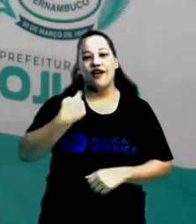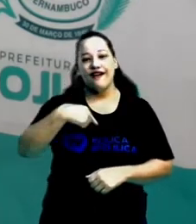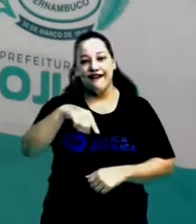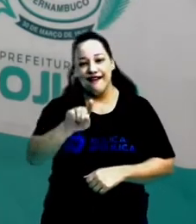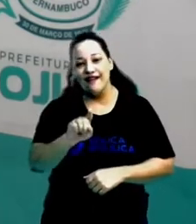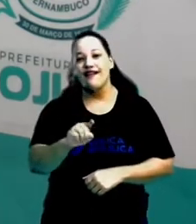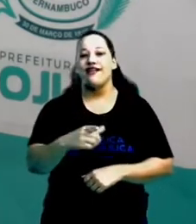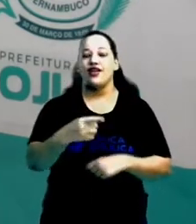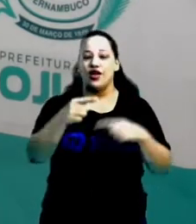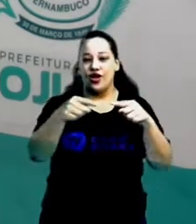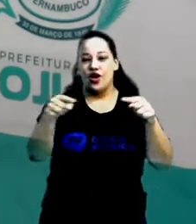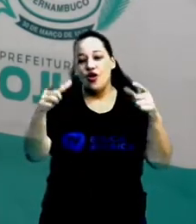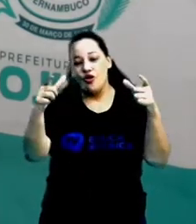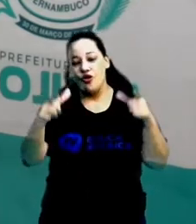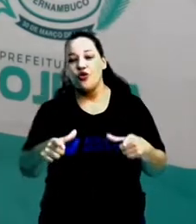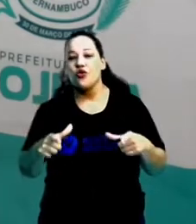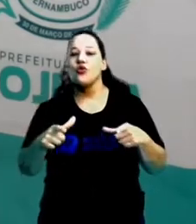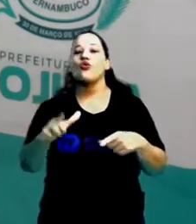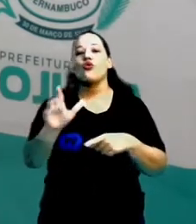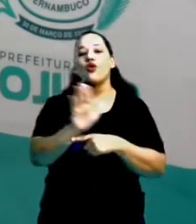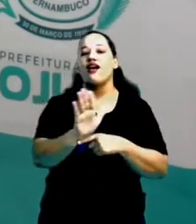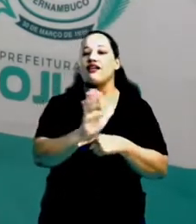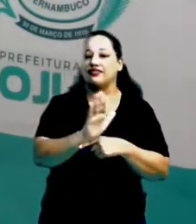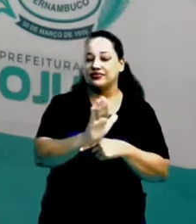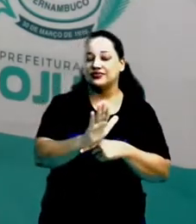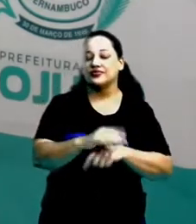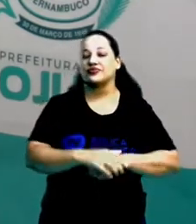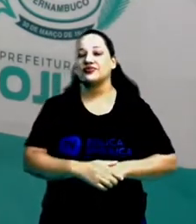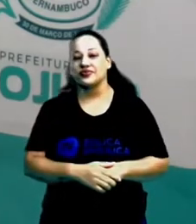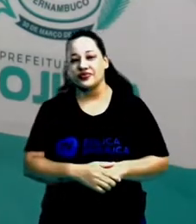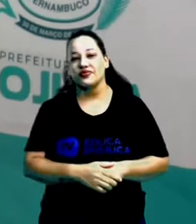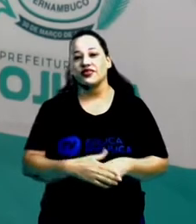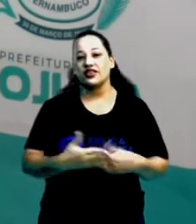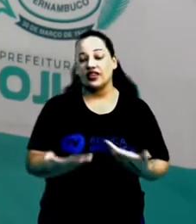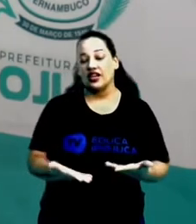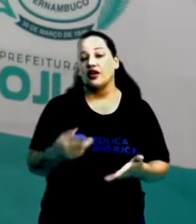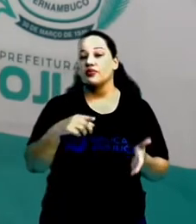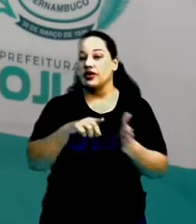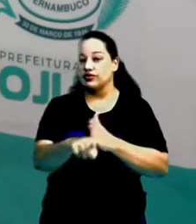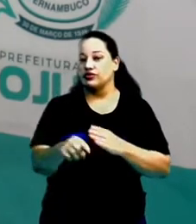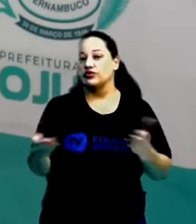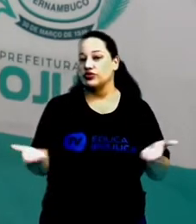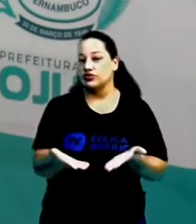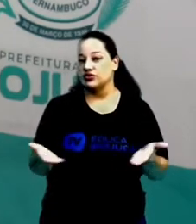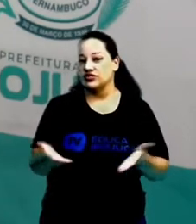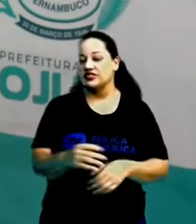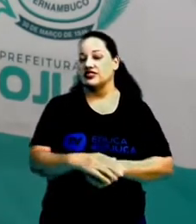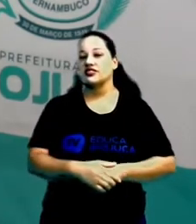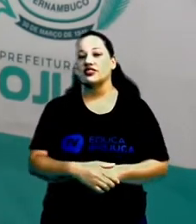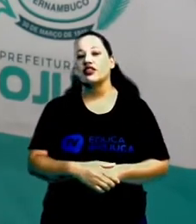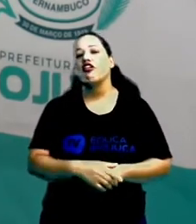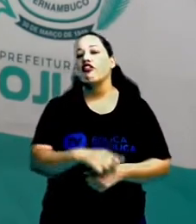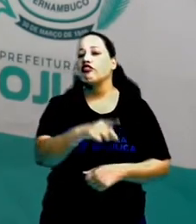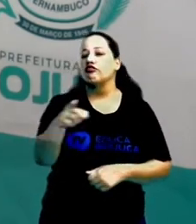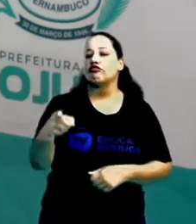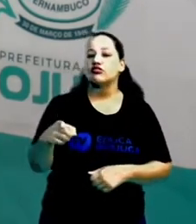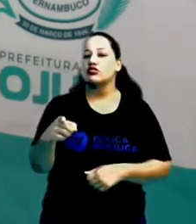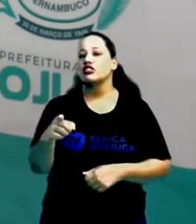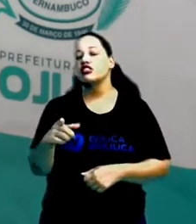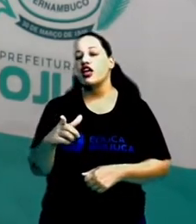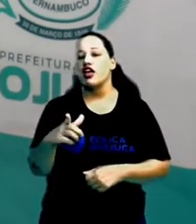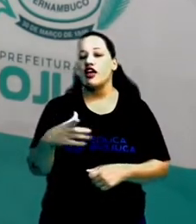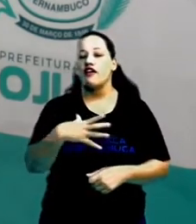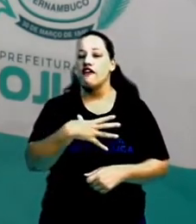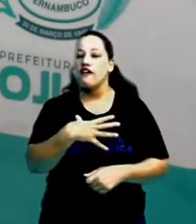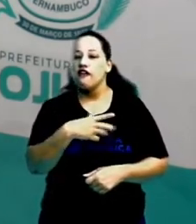a nossa aula hoje perguntando: What's your favorite genre of movie? Qual o seu gênero de